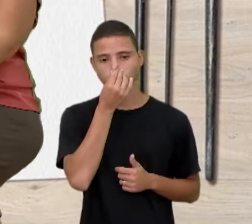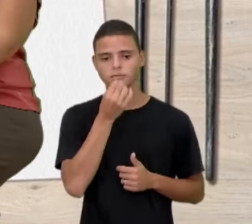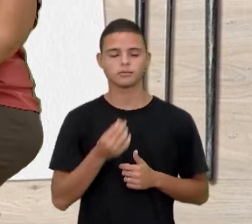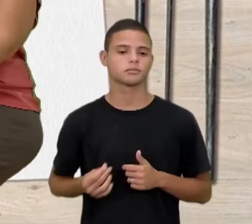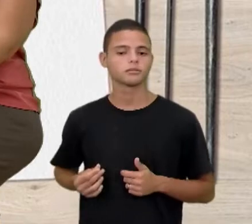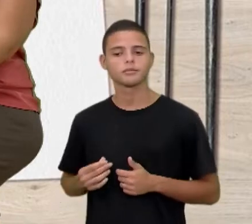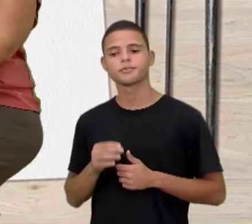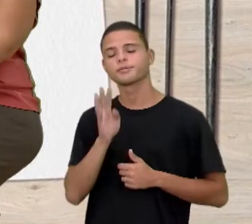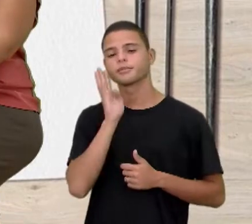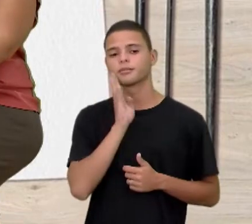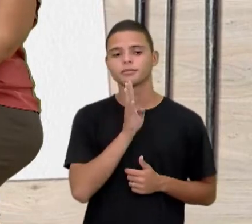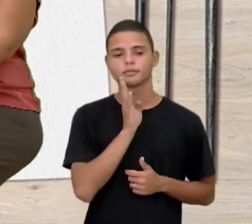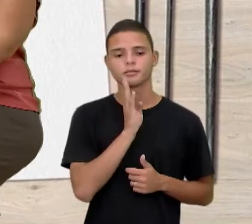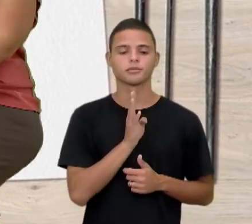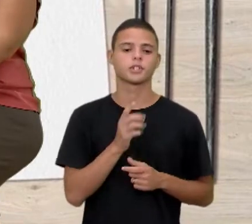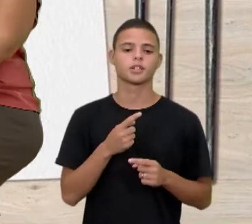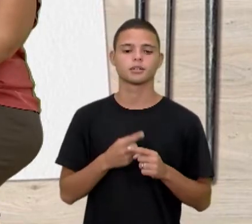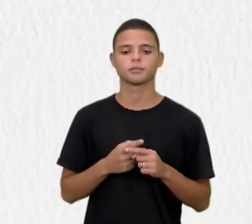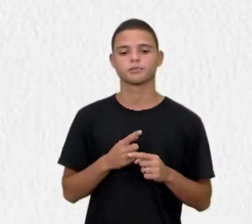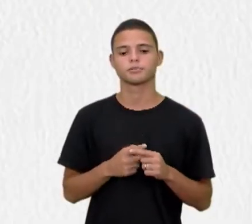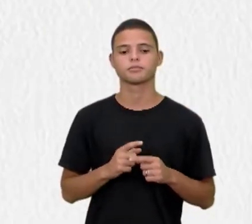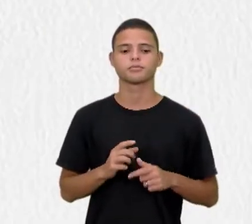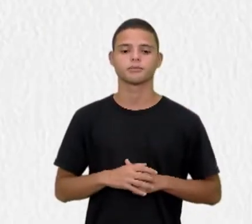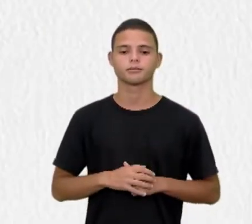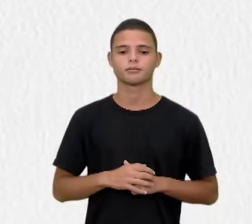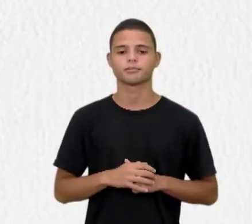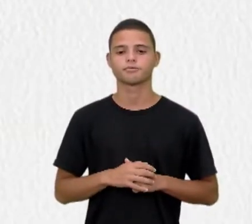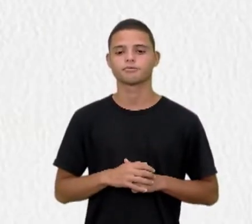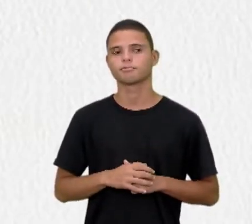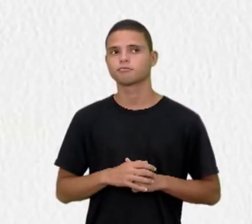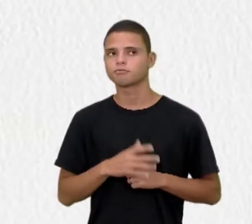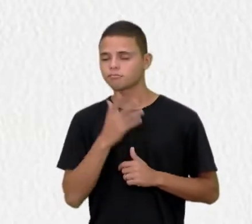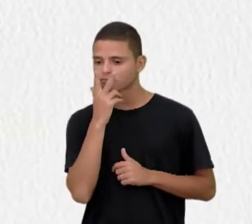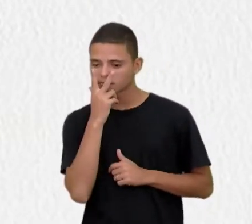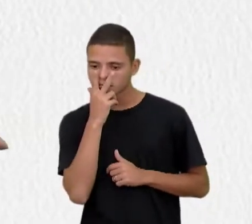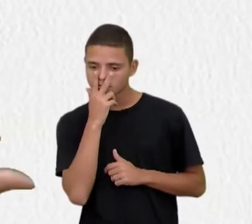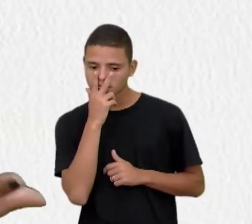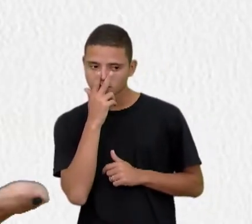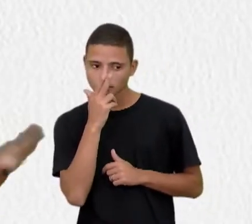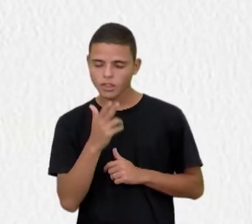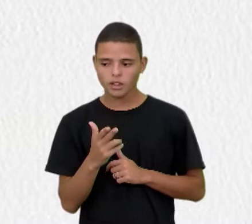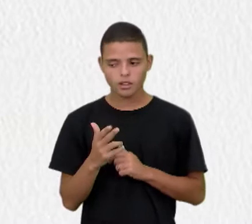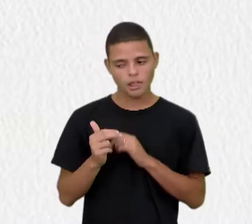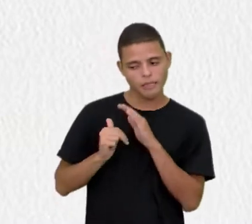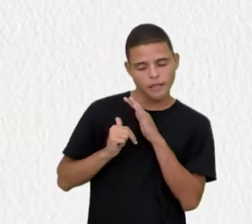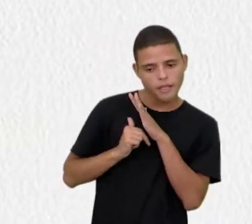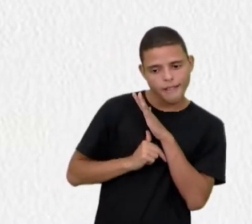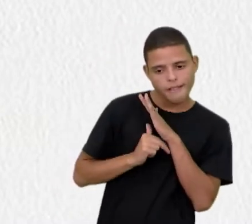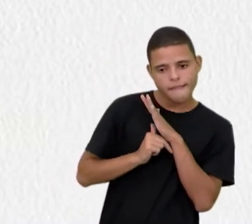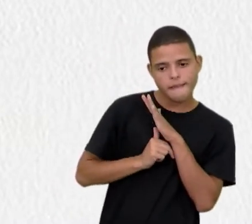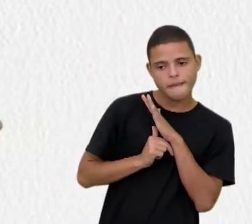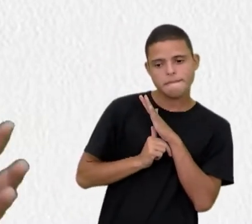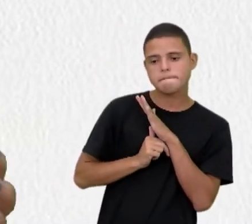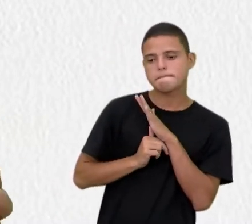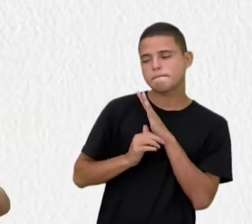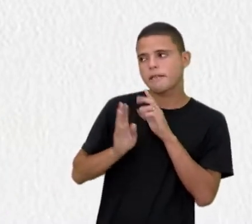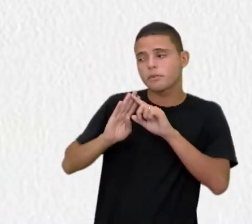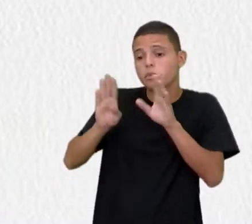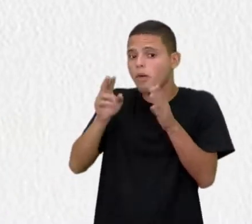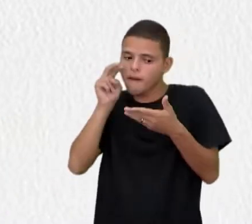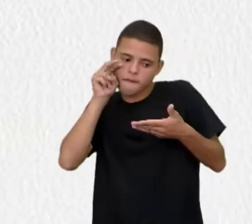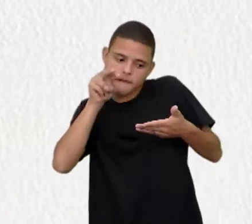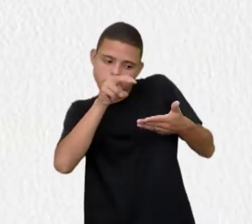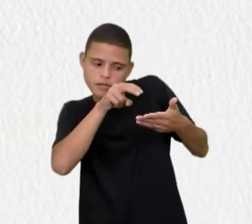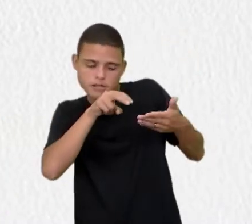acho bacana, até porque tem um tom de mistério. Você não basta fazer aquela leitura daquela charge ali ou